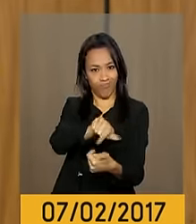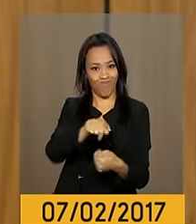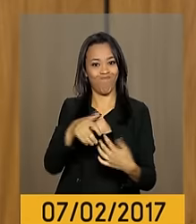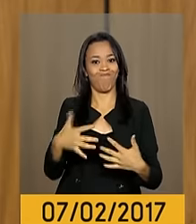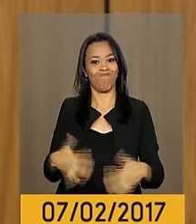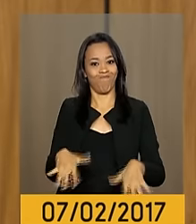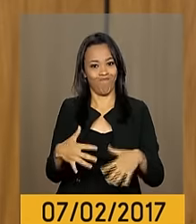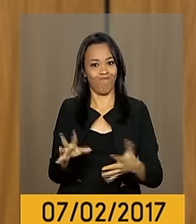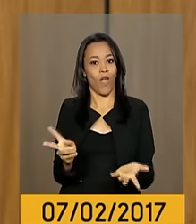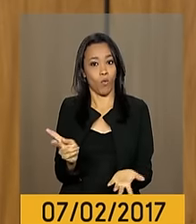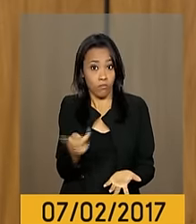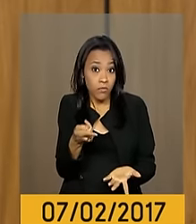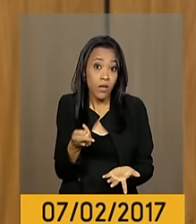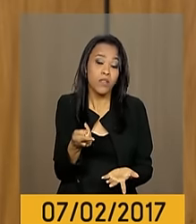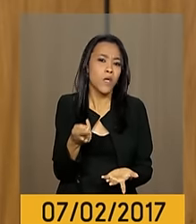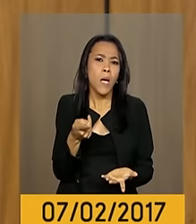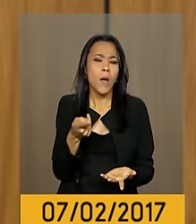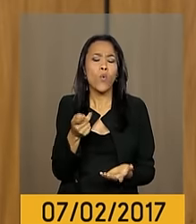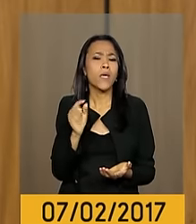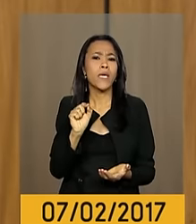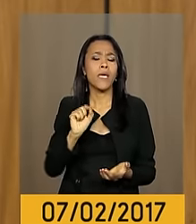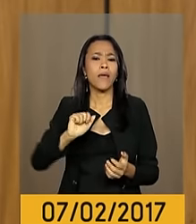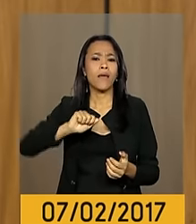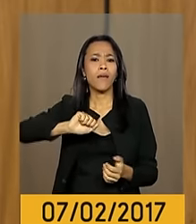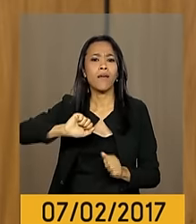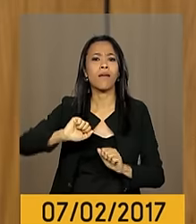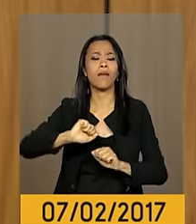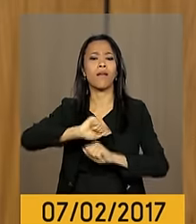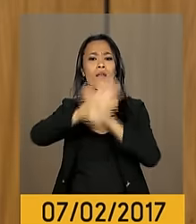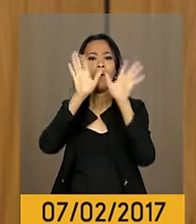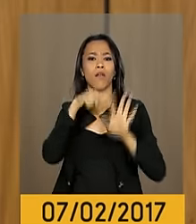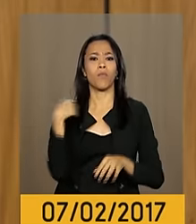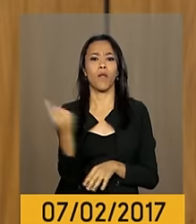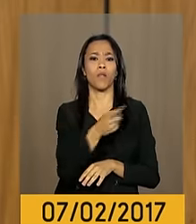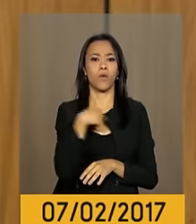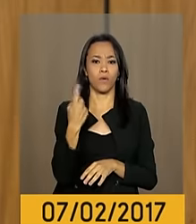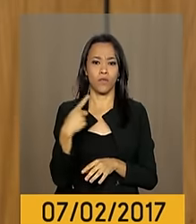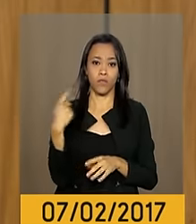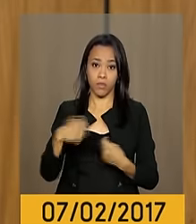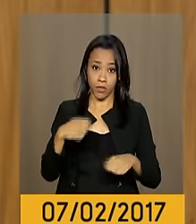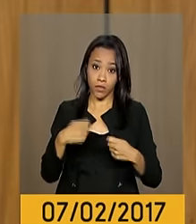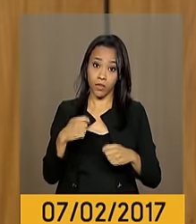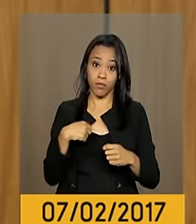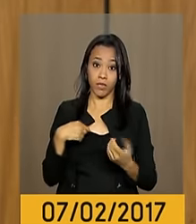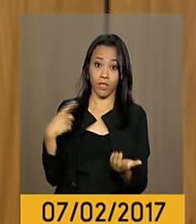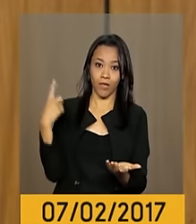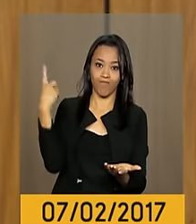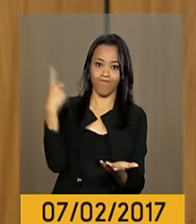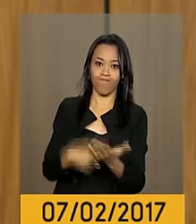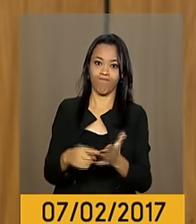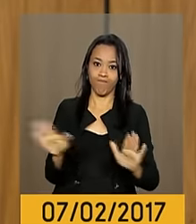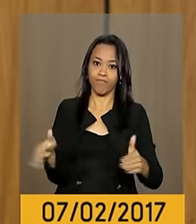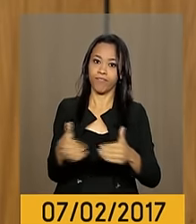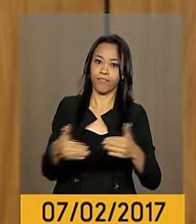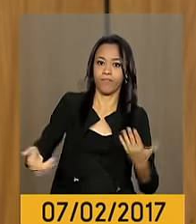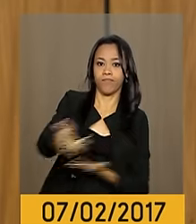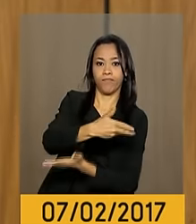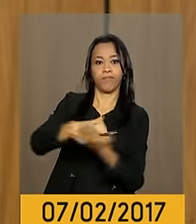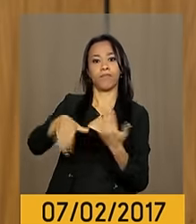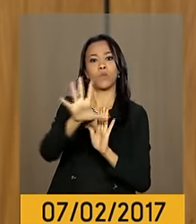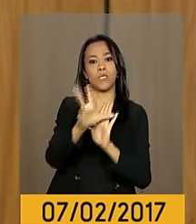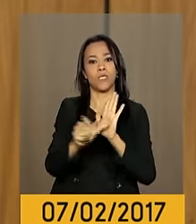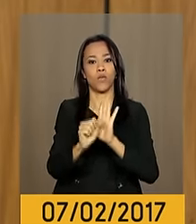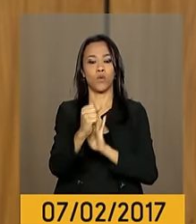coloca tem o que tem que ficar cada vez mais claro para todos nós é que devemos ser Aliados do século XX